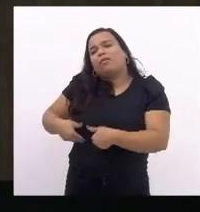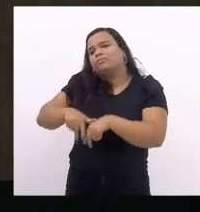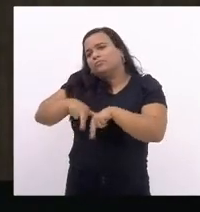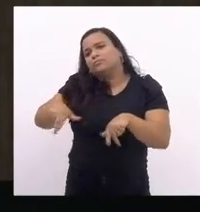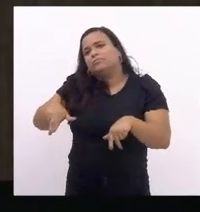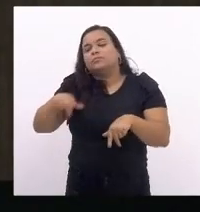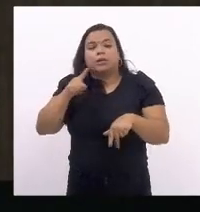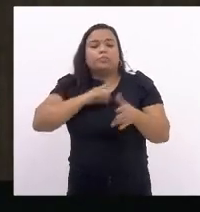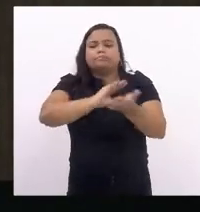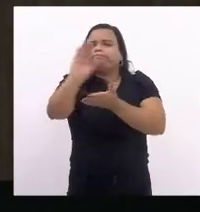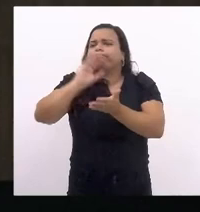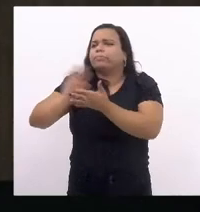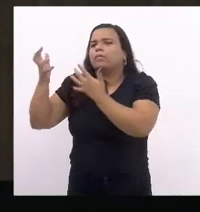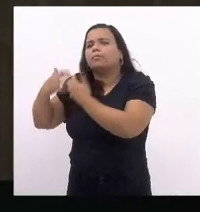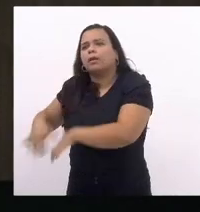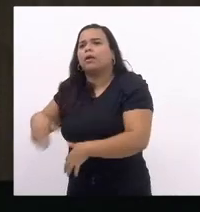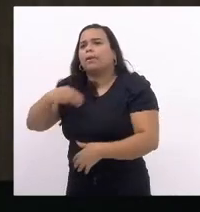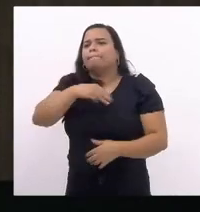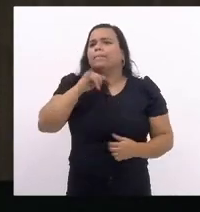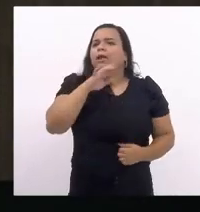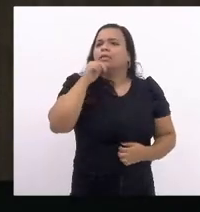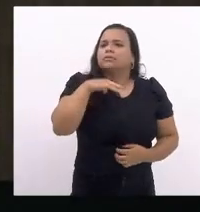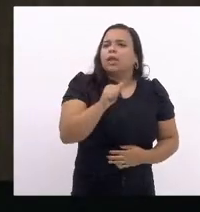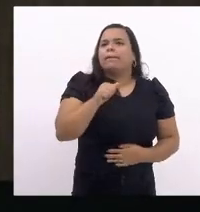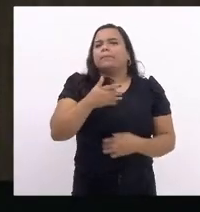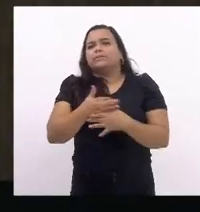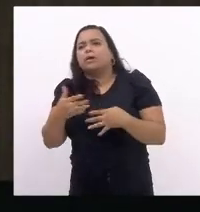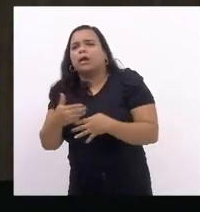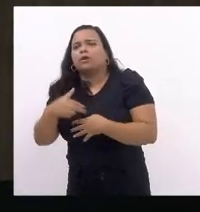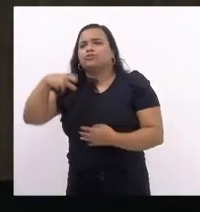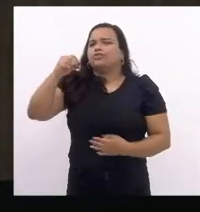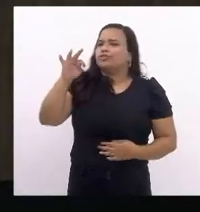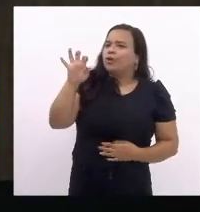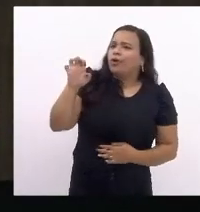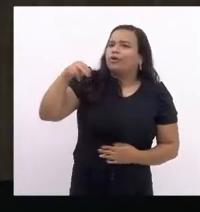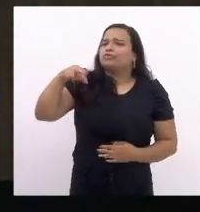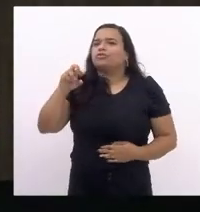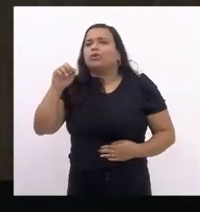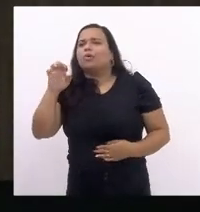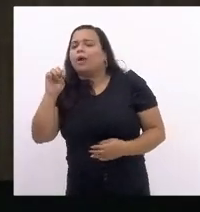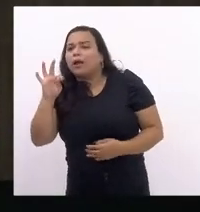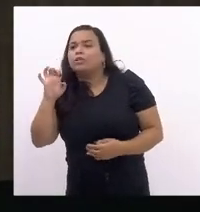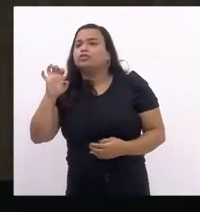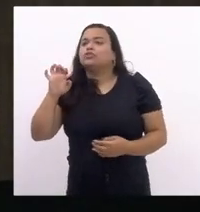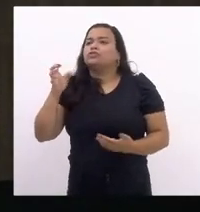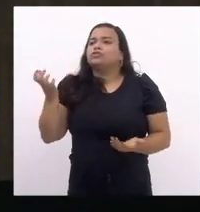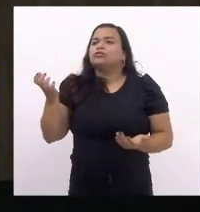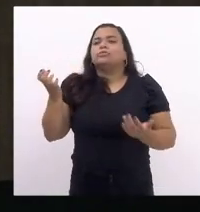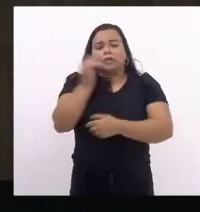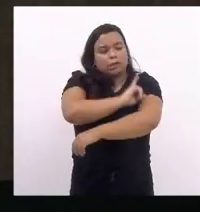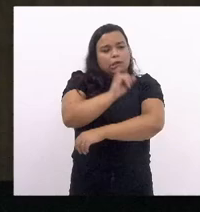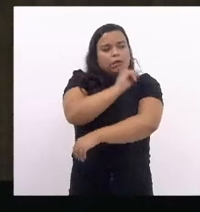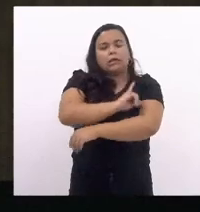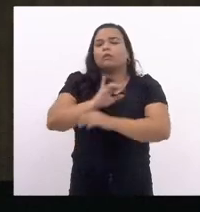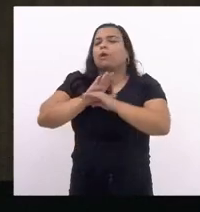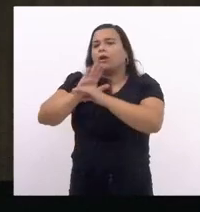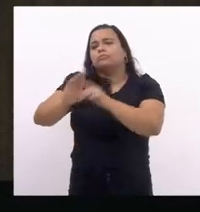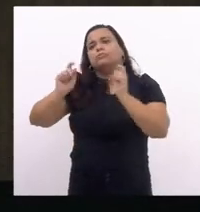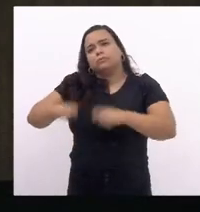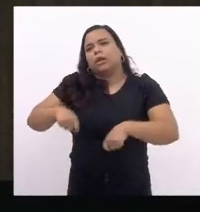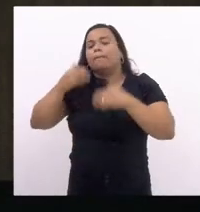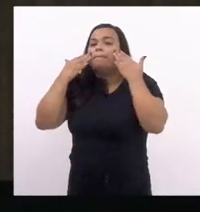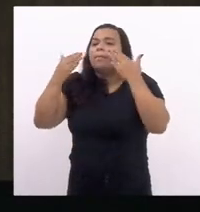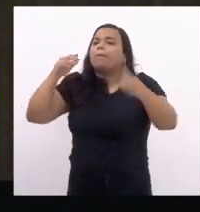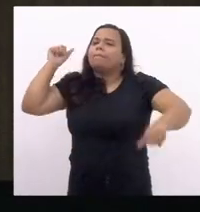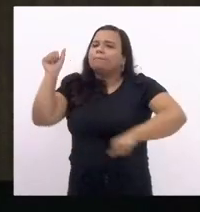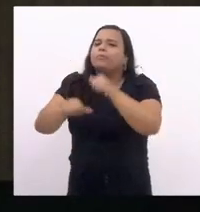todas as cidades do Norte e Noroeste Fluminense que estão em situação de emergência e de calamidade mostram essa mudança de concepção. Mas eu